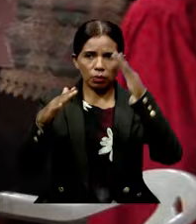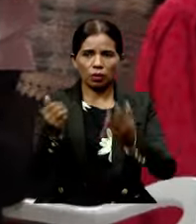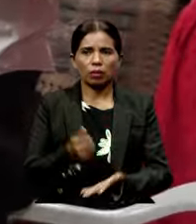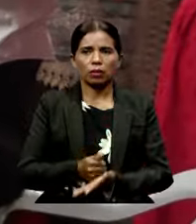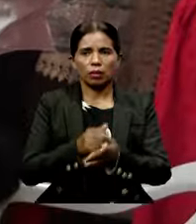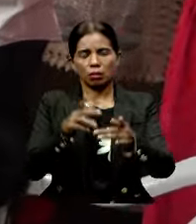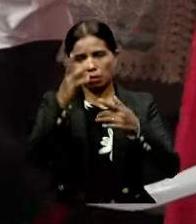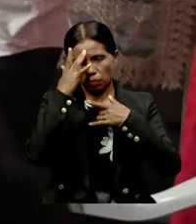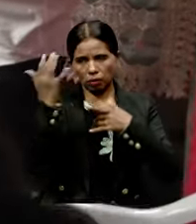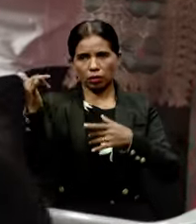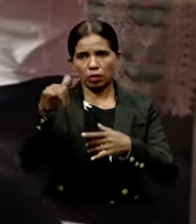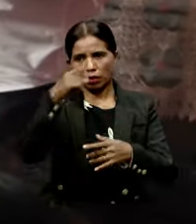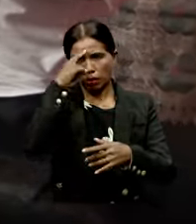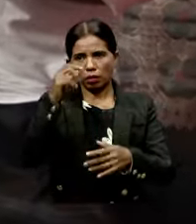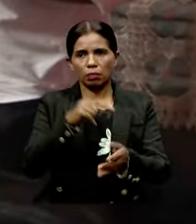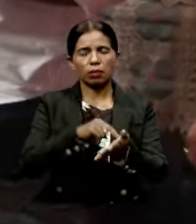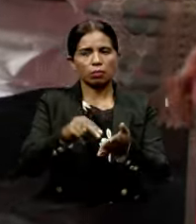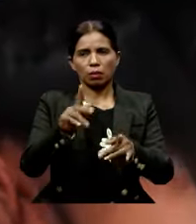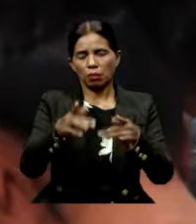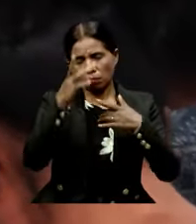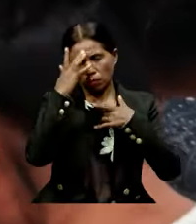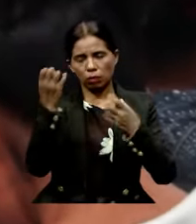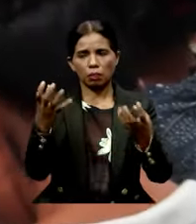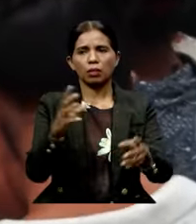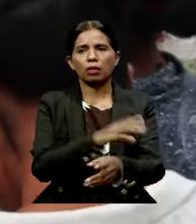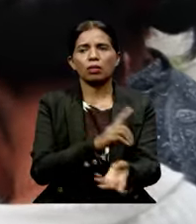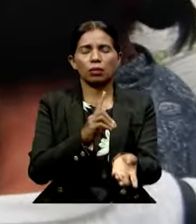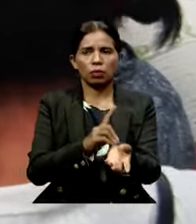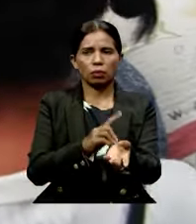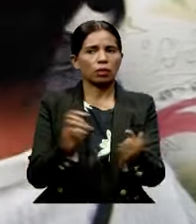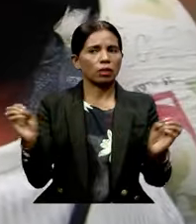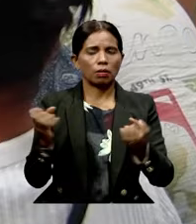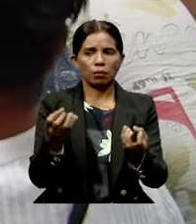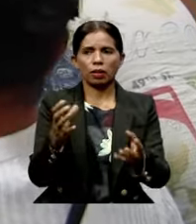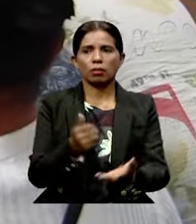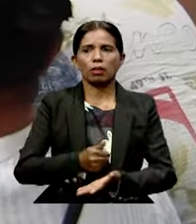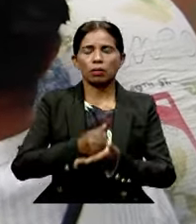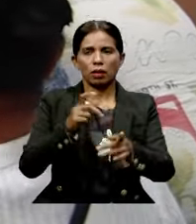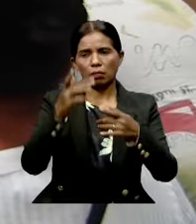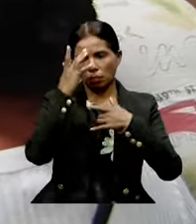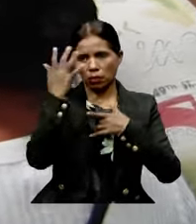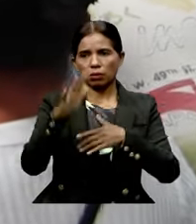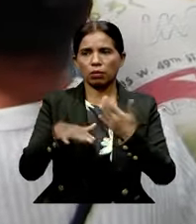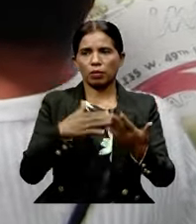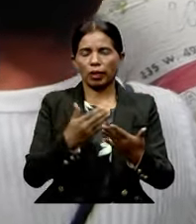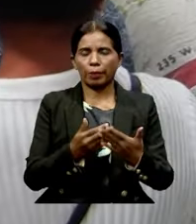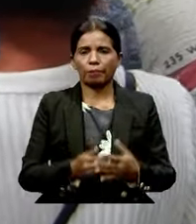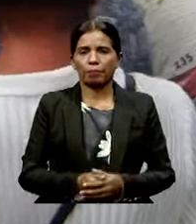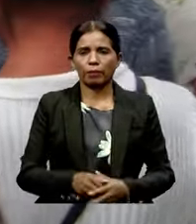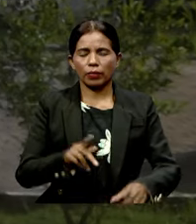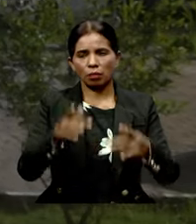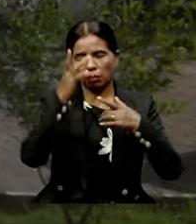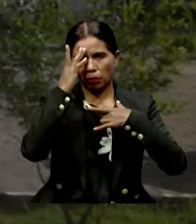ba paciente sira, tama número paciente barak, mai be pessoal saúde la suficiente atu fo assistência ba paciente sira. E a paciente barak